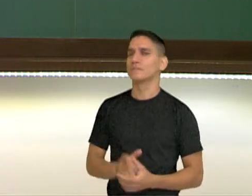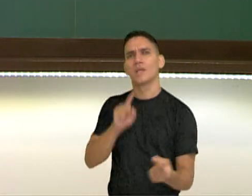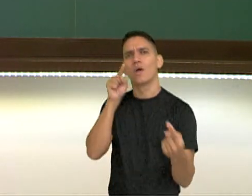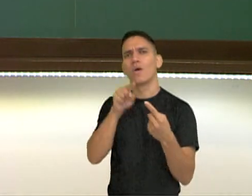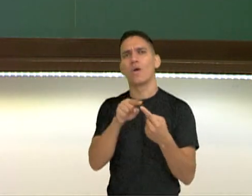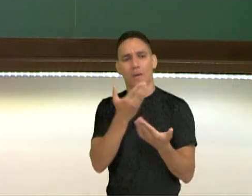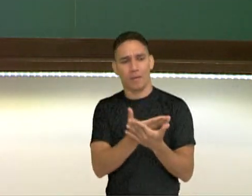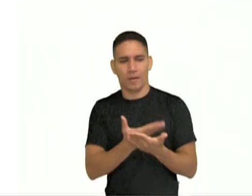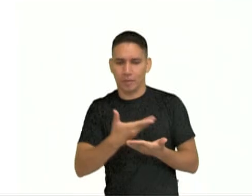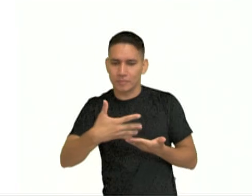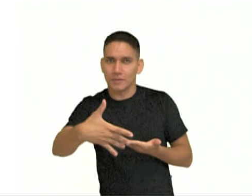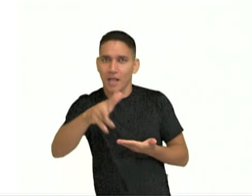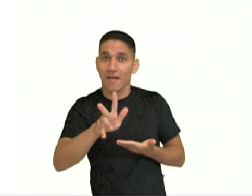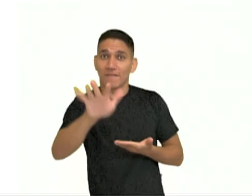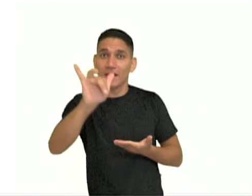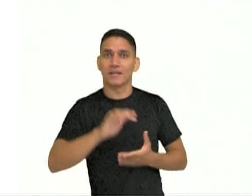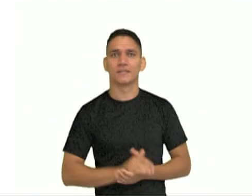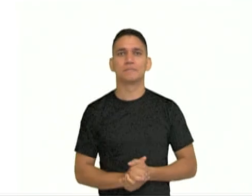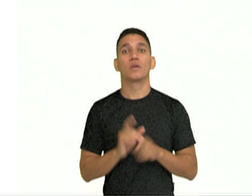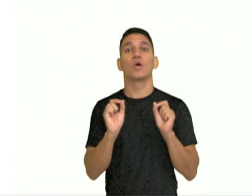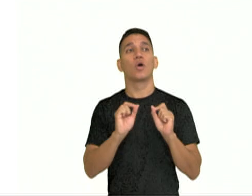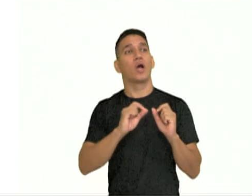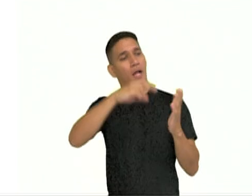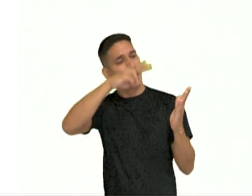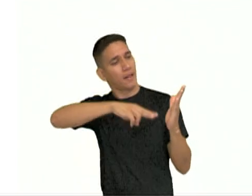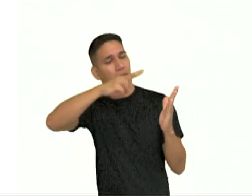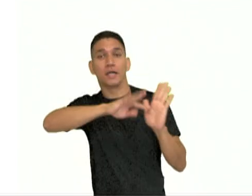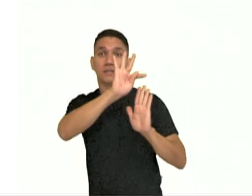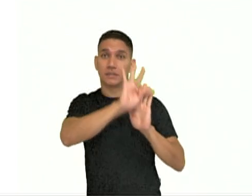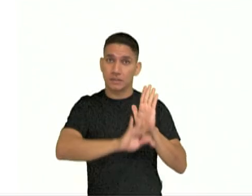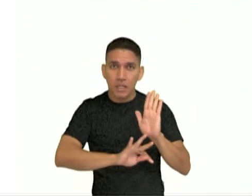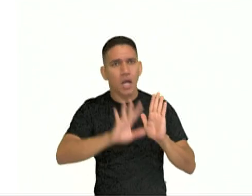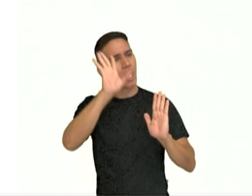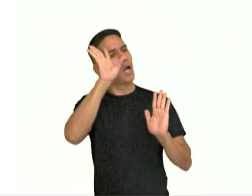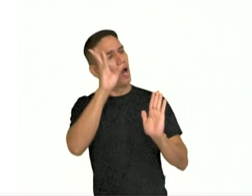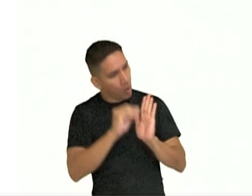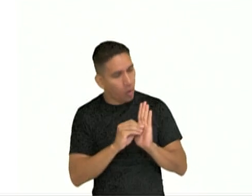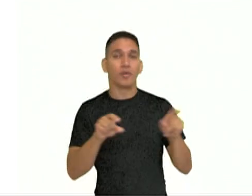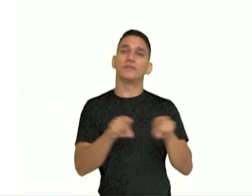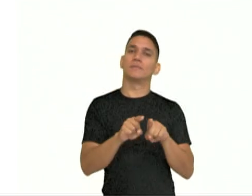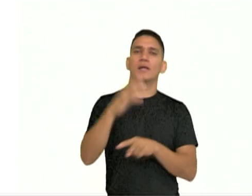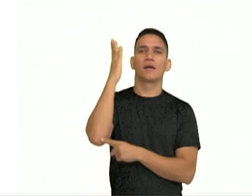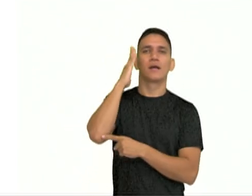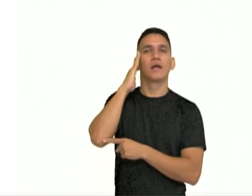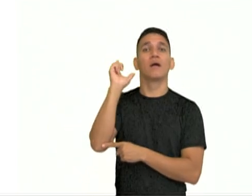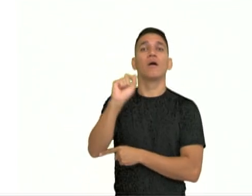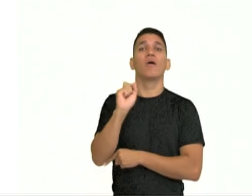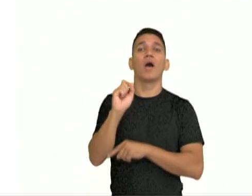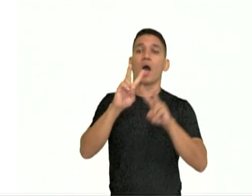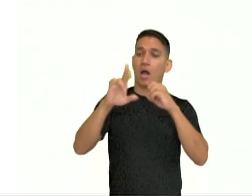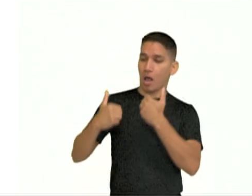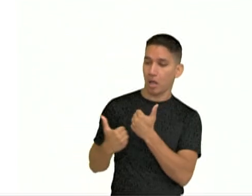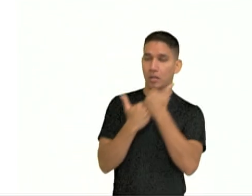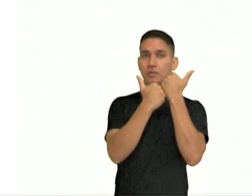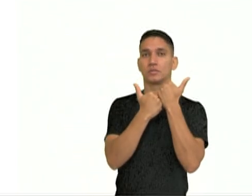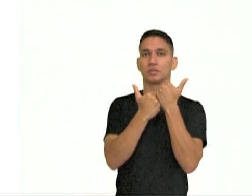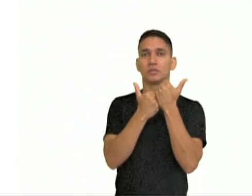Objetivos da nossa aula: ler textos compreensivamente interpretando-os com auxílio de material